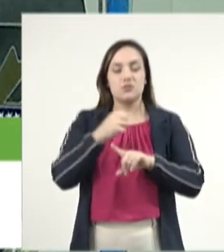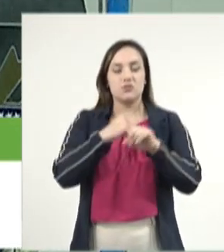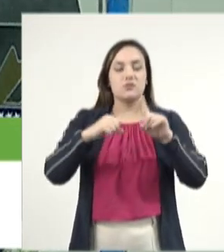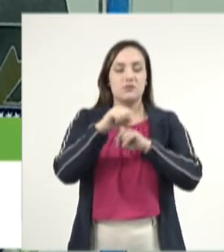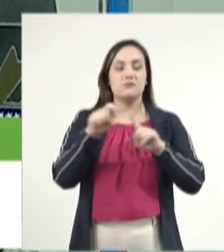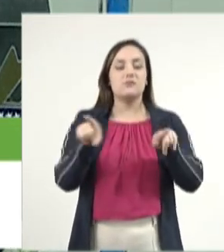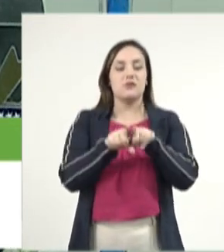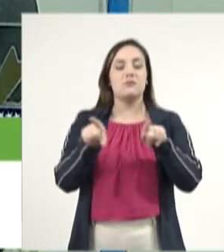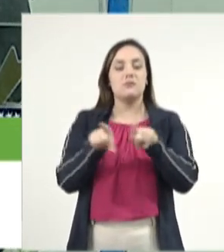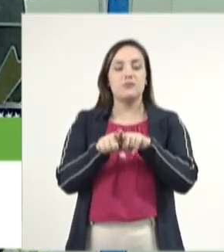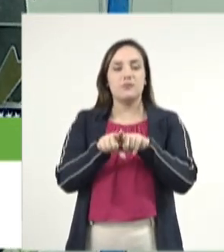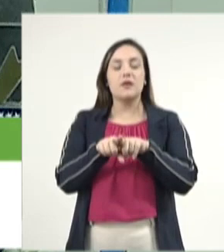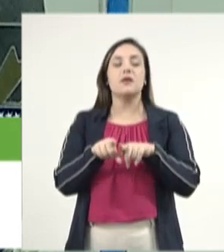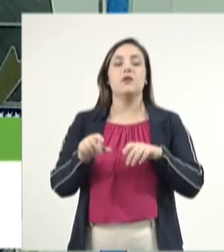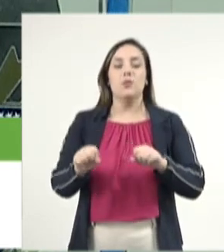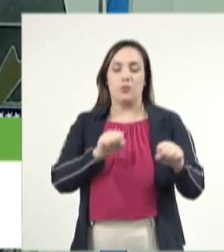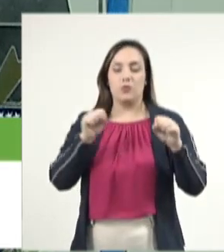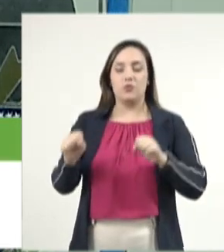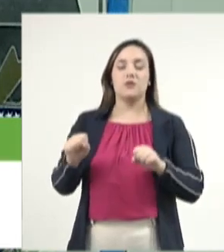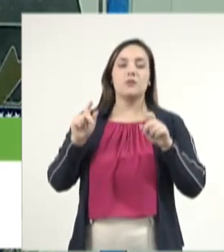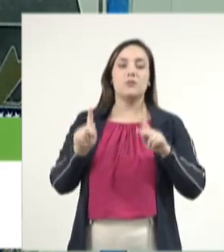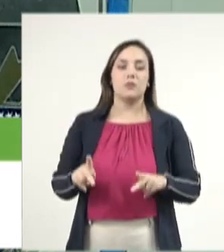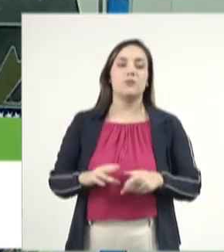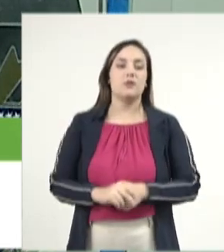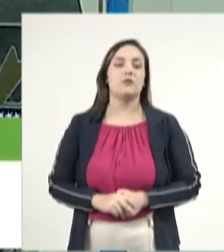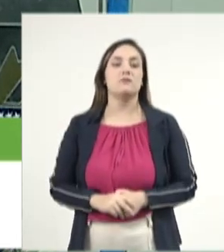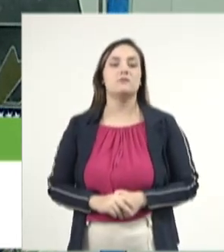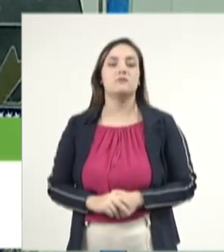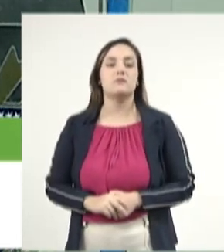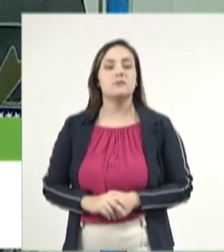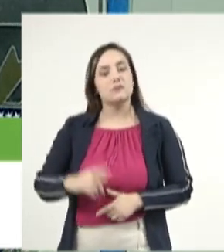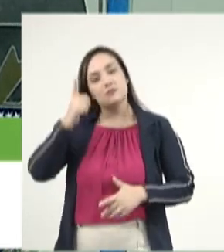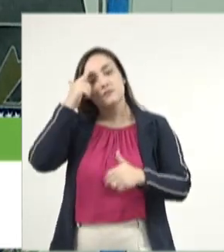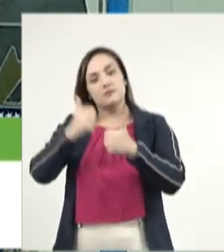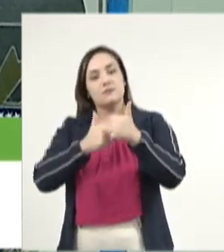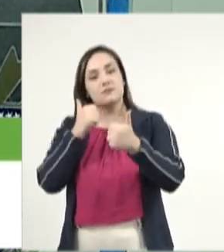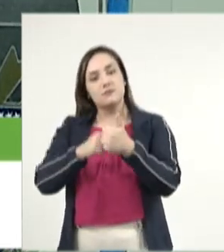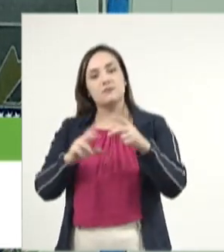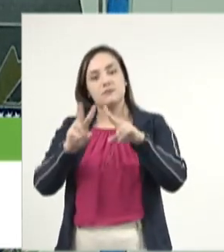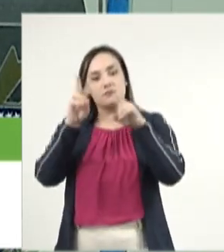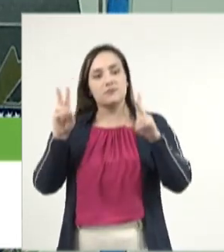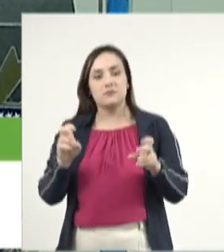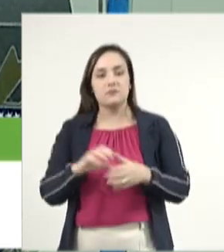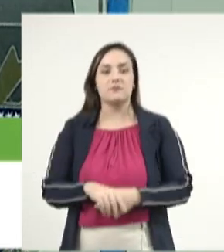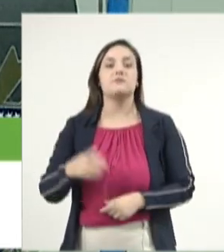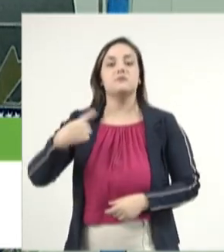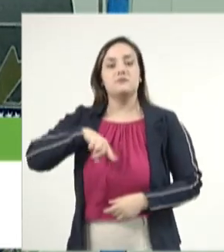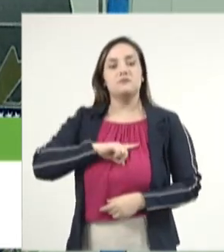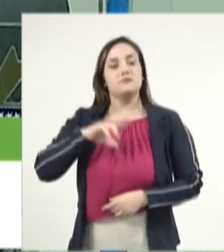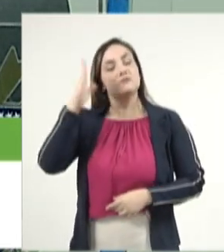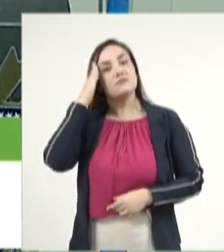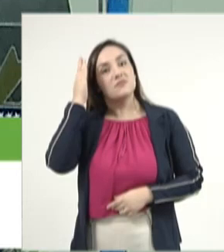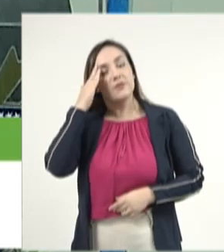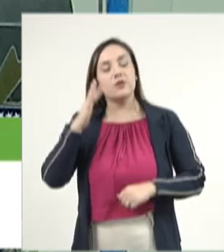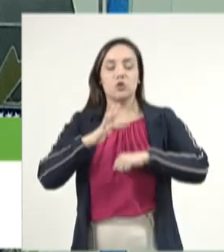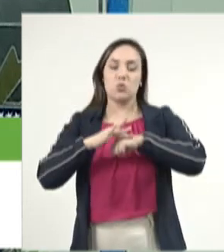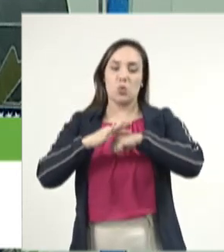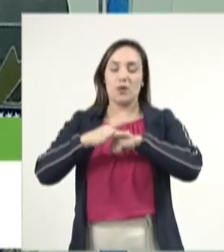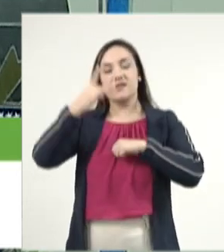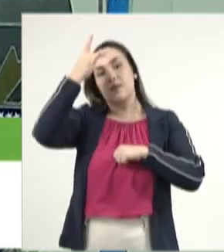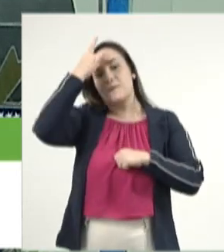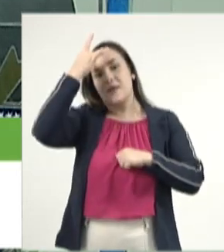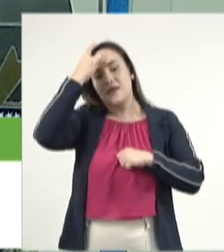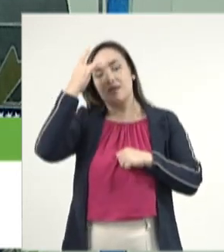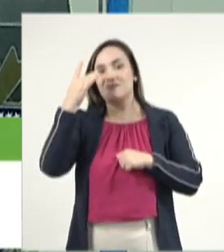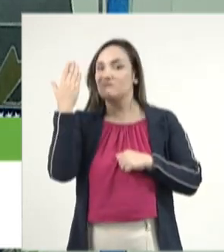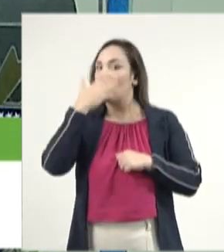público, também provocar o poder público a refletir sobre esse assunto. Nós sabemos que as questões da mente, as doenças da mente, apesar